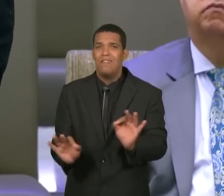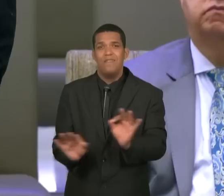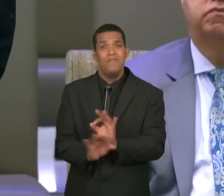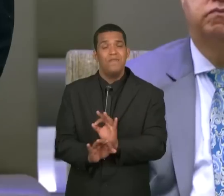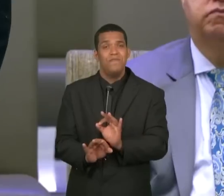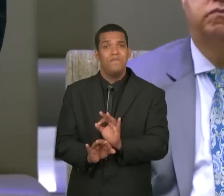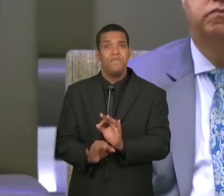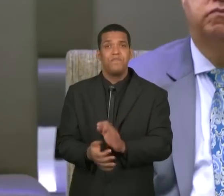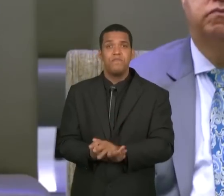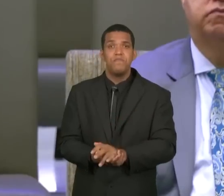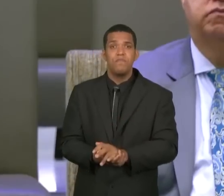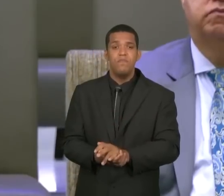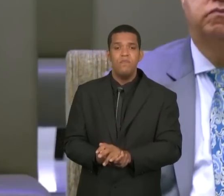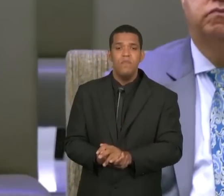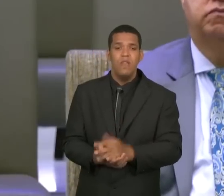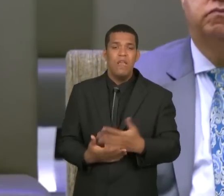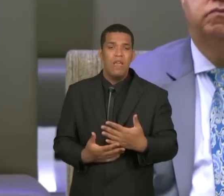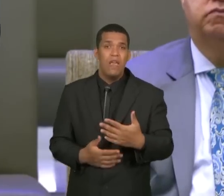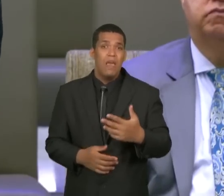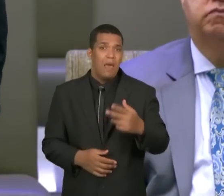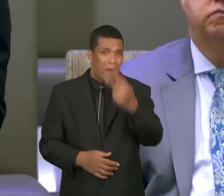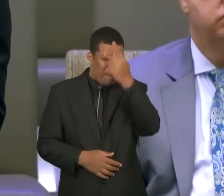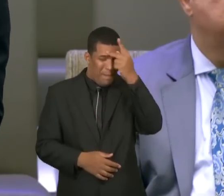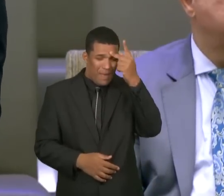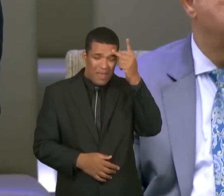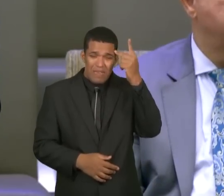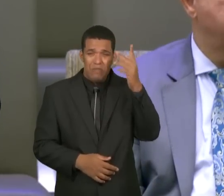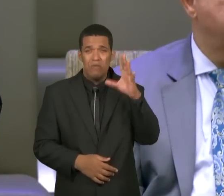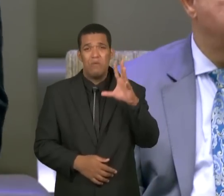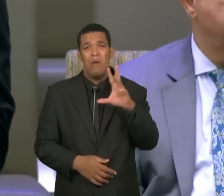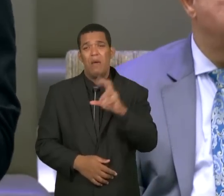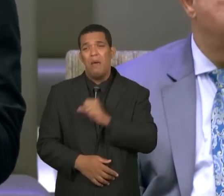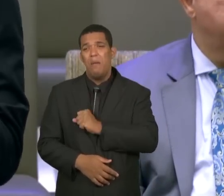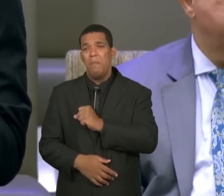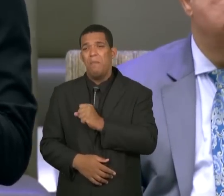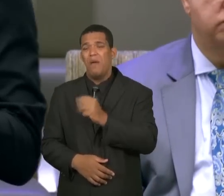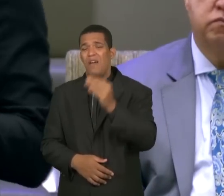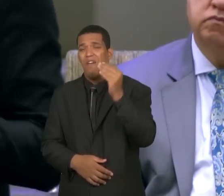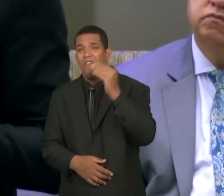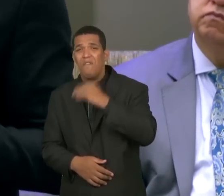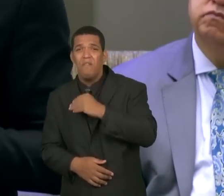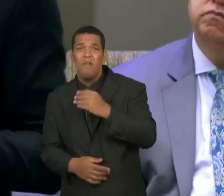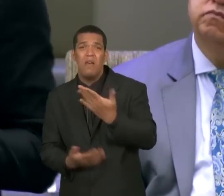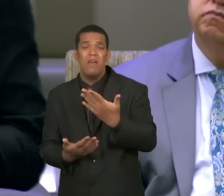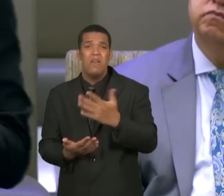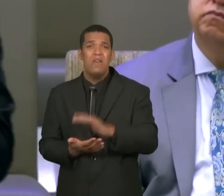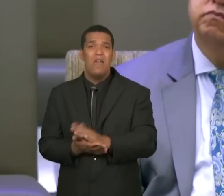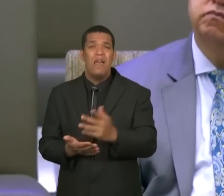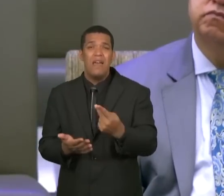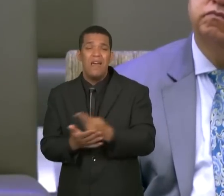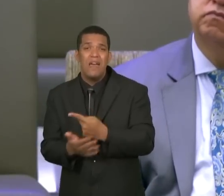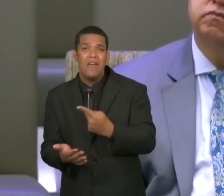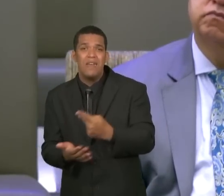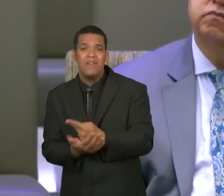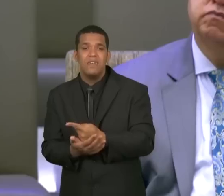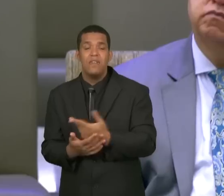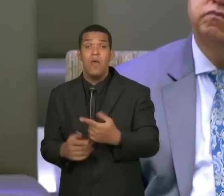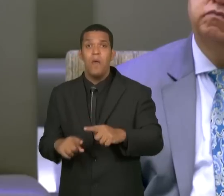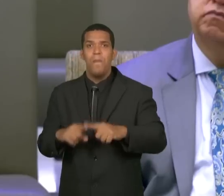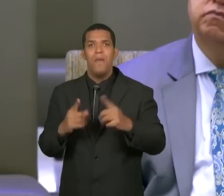um amor falho um amor limitado o seu amor é um amor